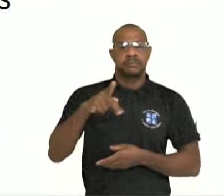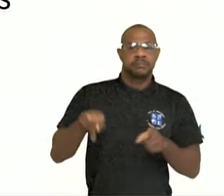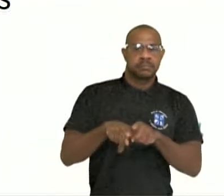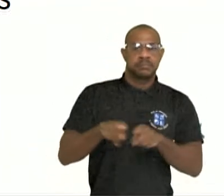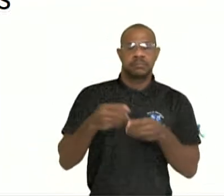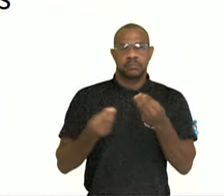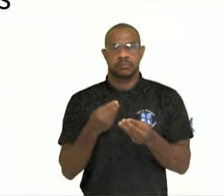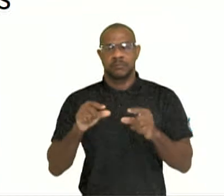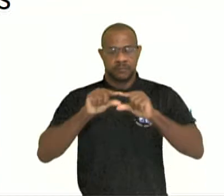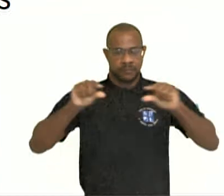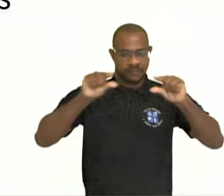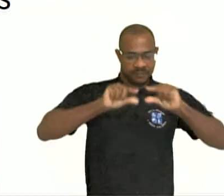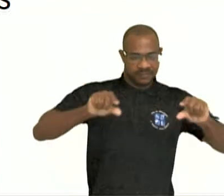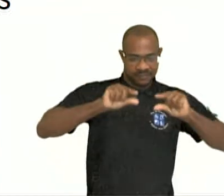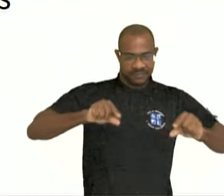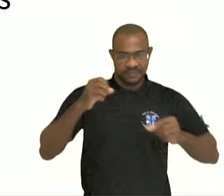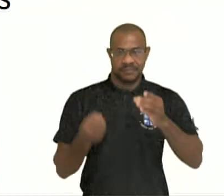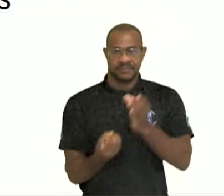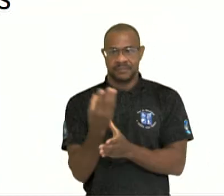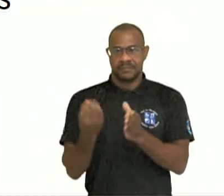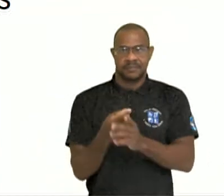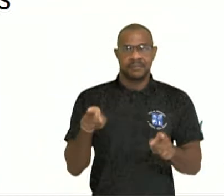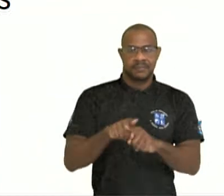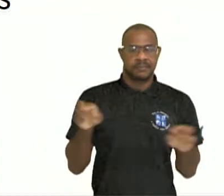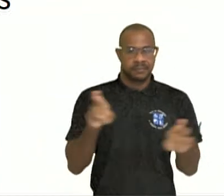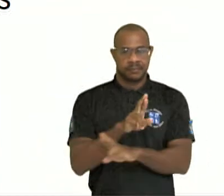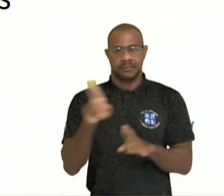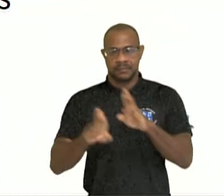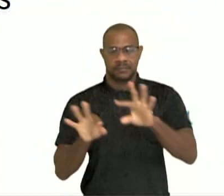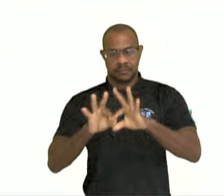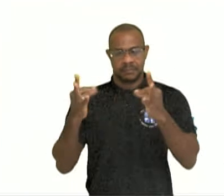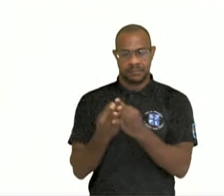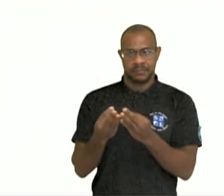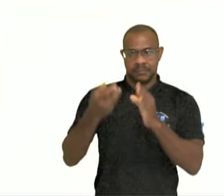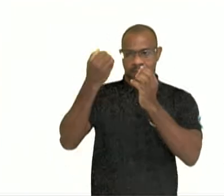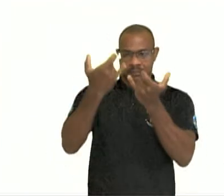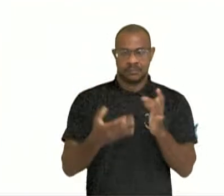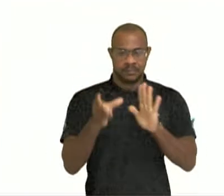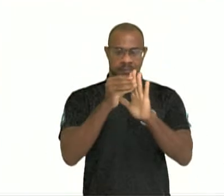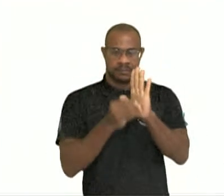construção de frases ao estabelecerem as relações familiares.